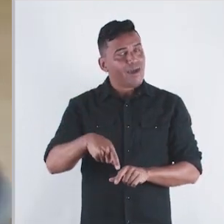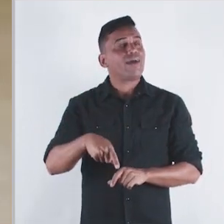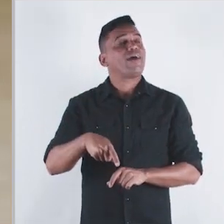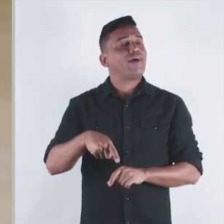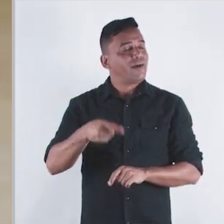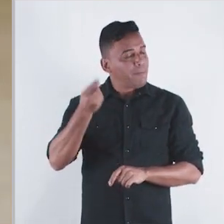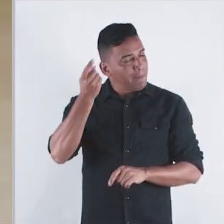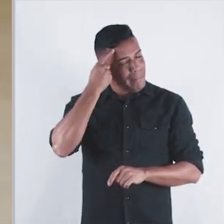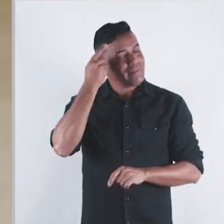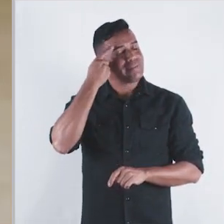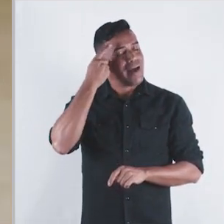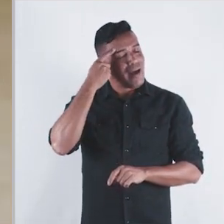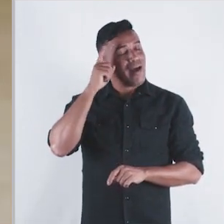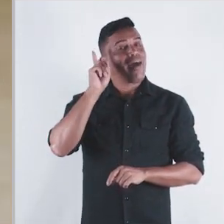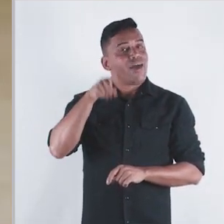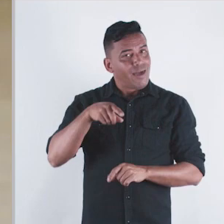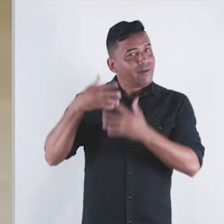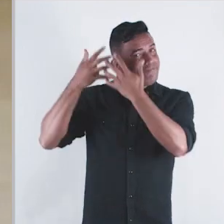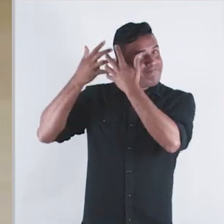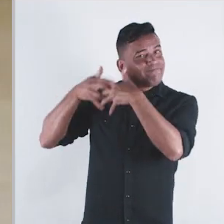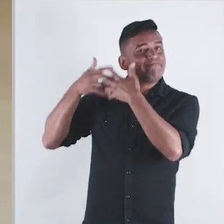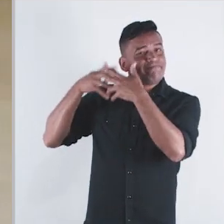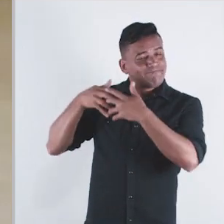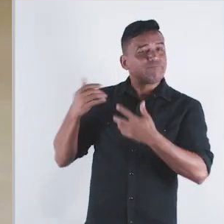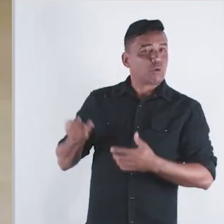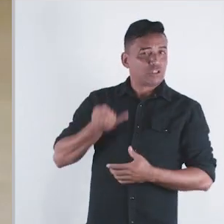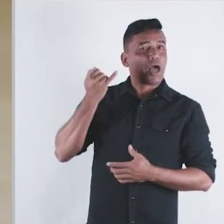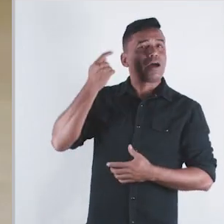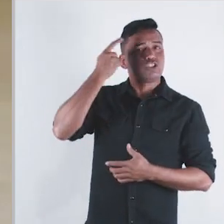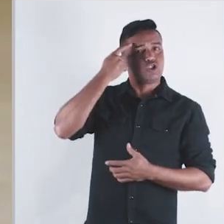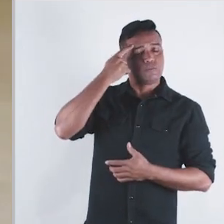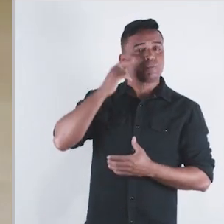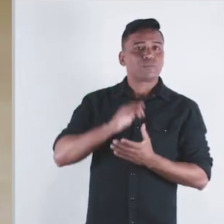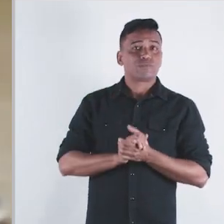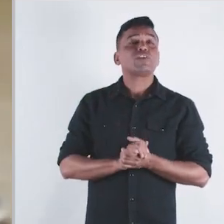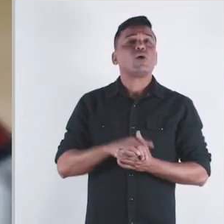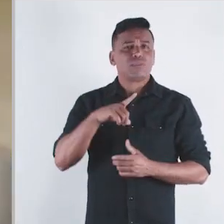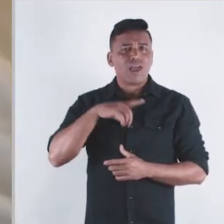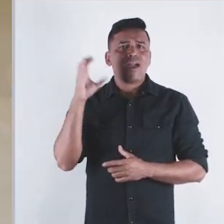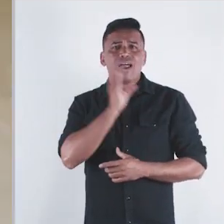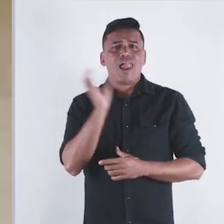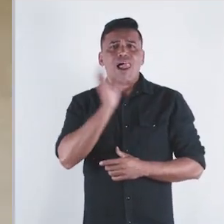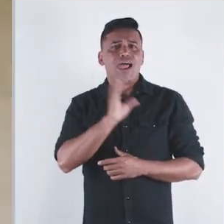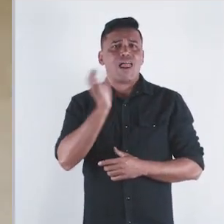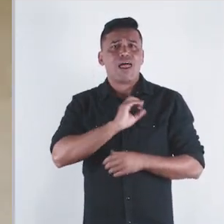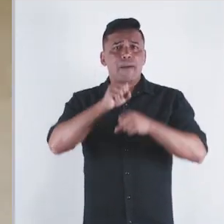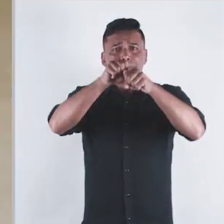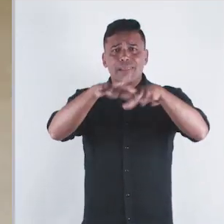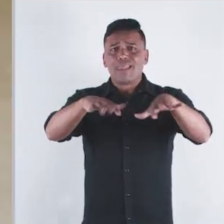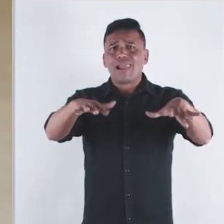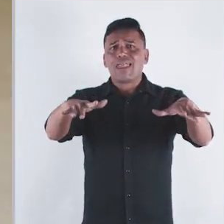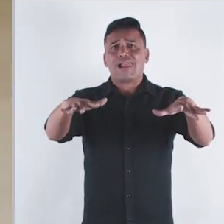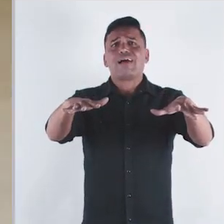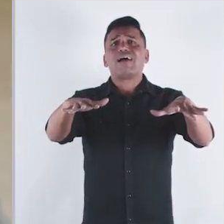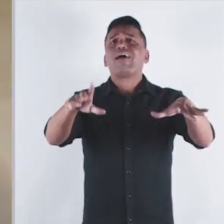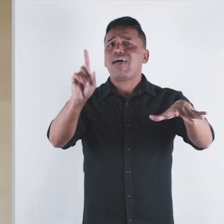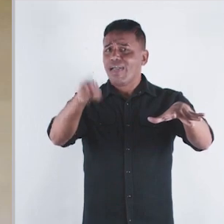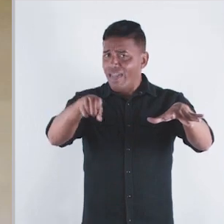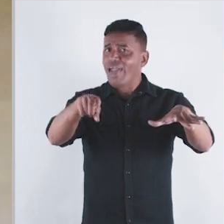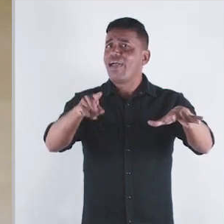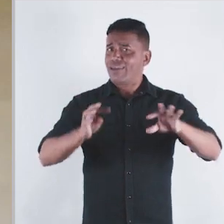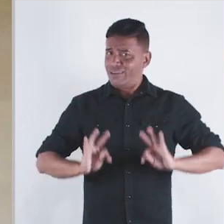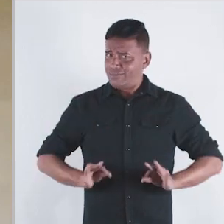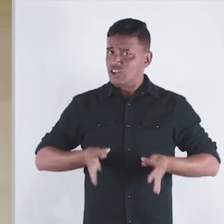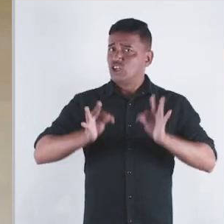pensar. Então, é claro, existe, Márcia, uma aceleração na popularização desses recursos e